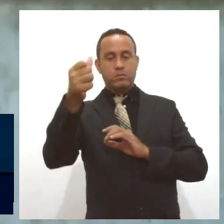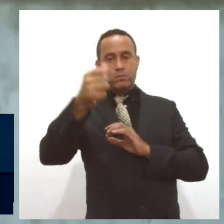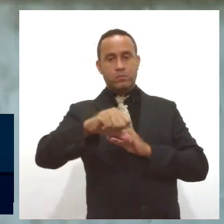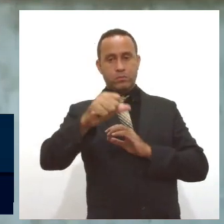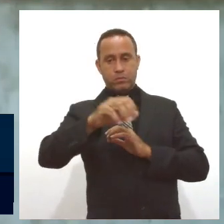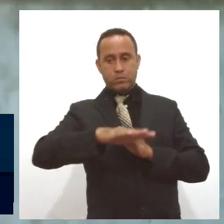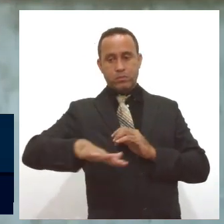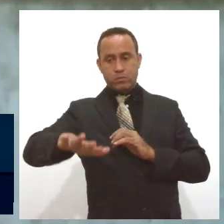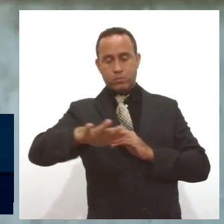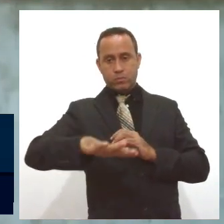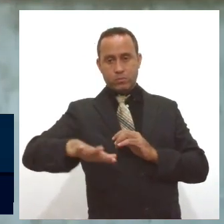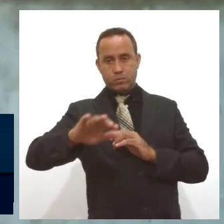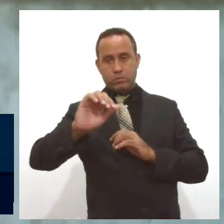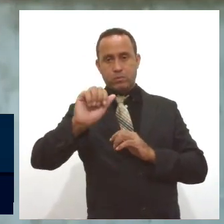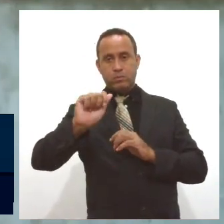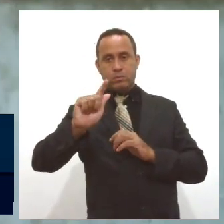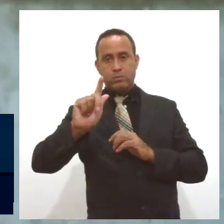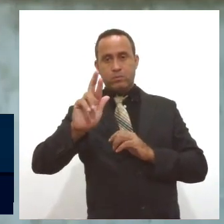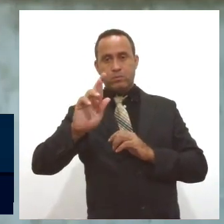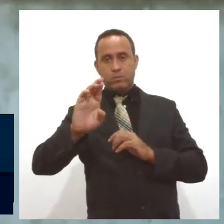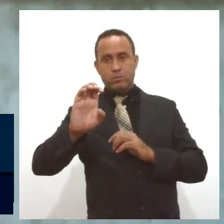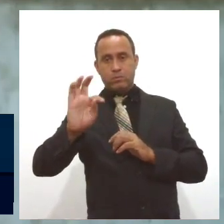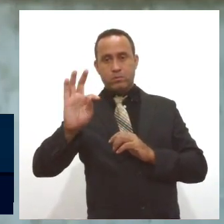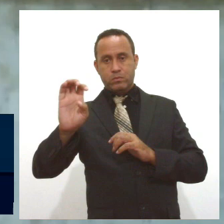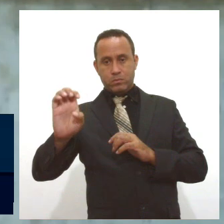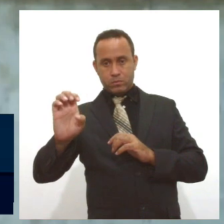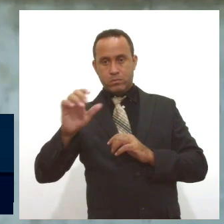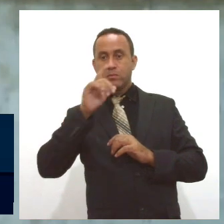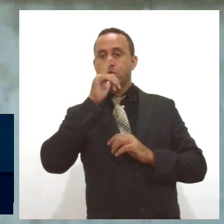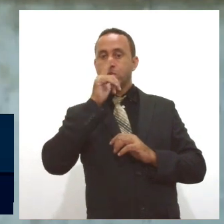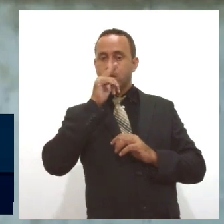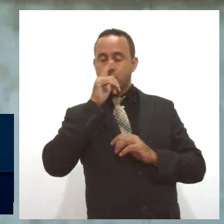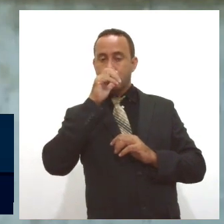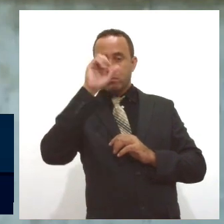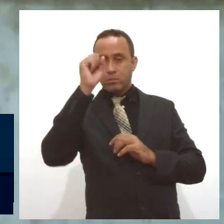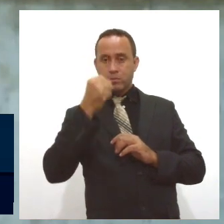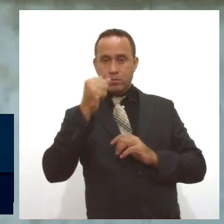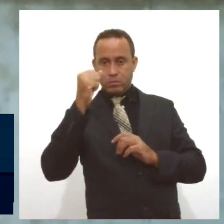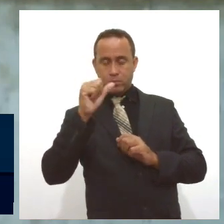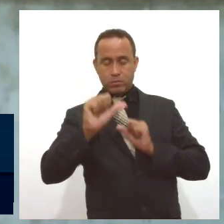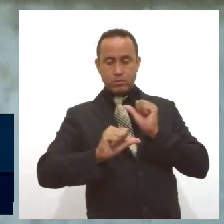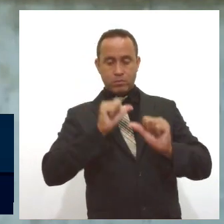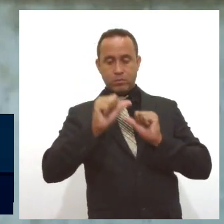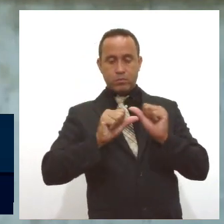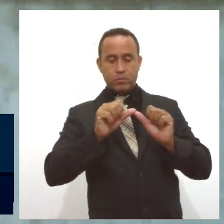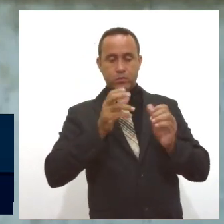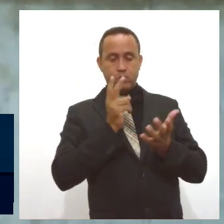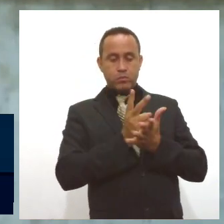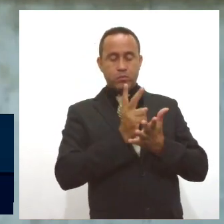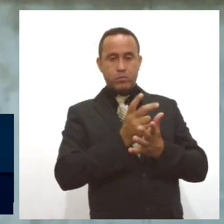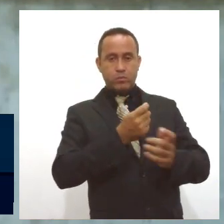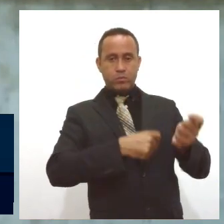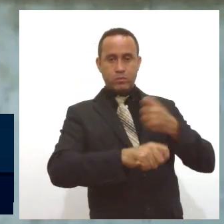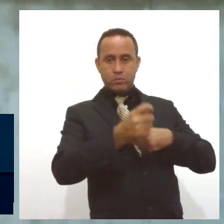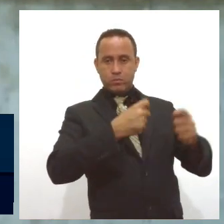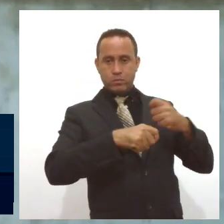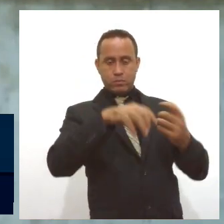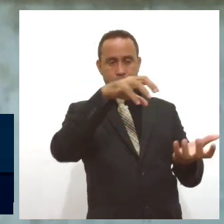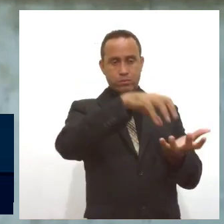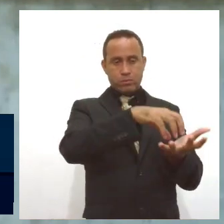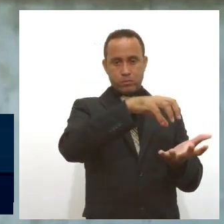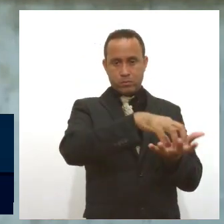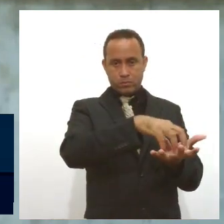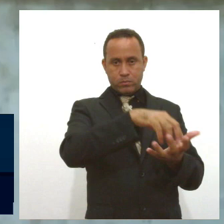região da Agreste, e com a ajuda do Águas Sergipe, a gente recompôs a área de predação permanente desses reservatórios,